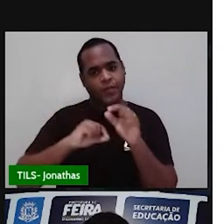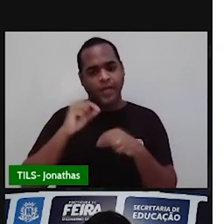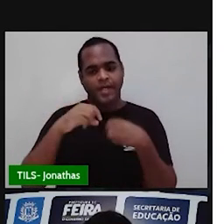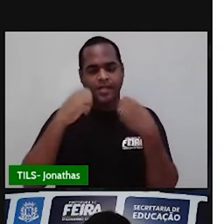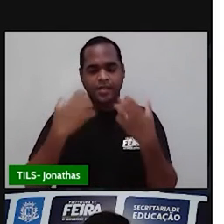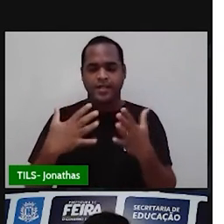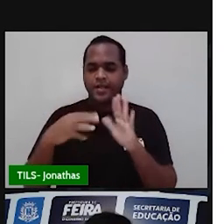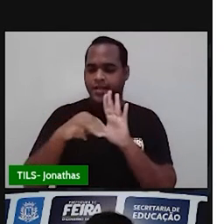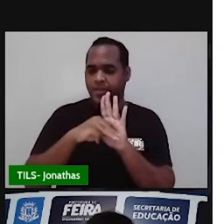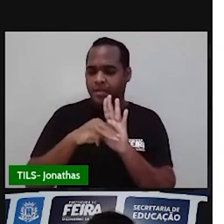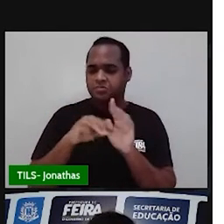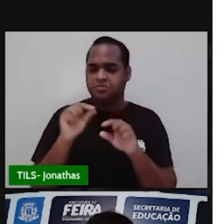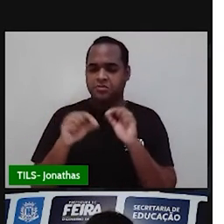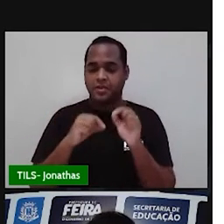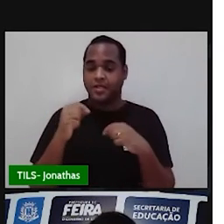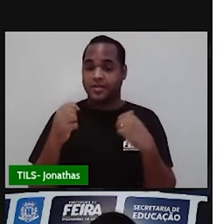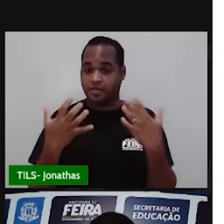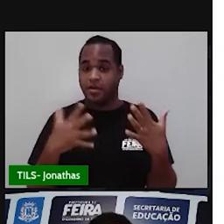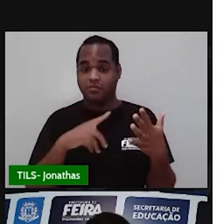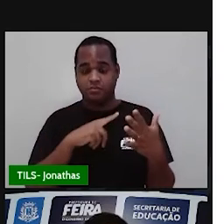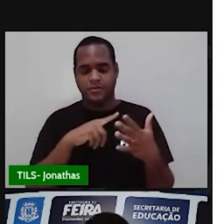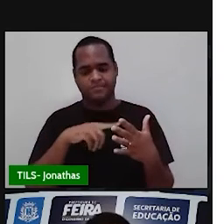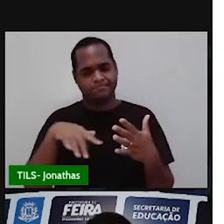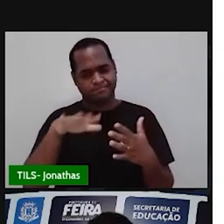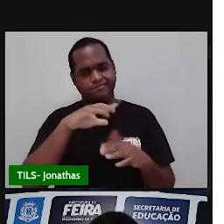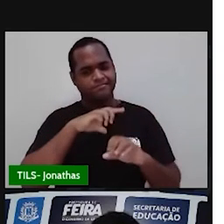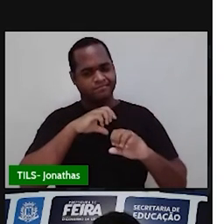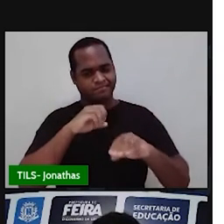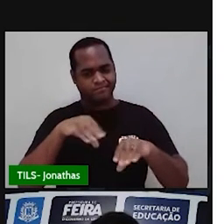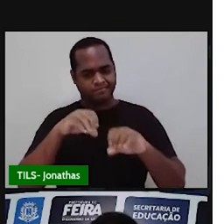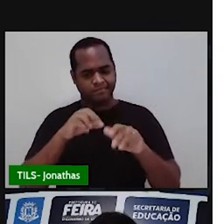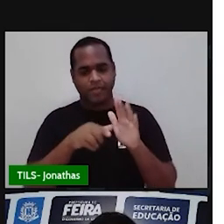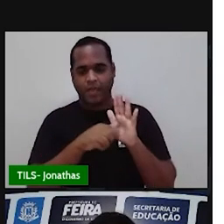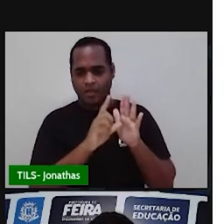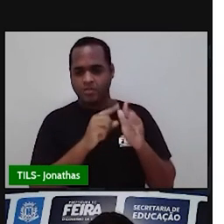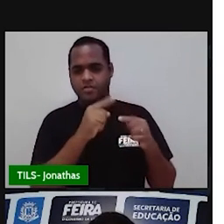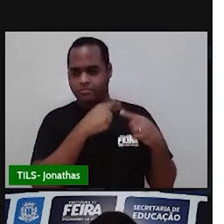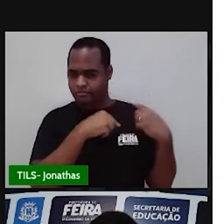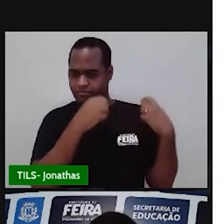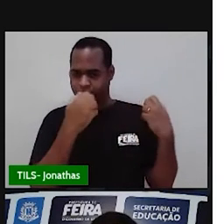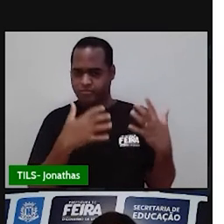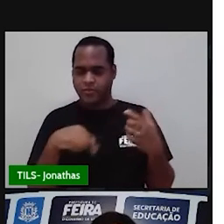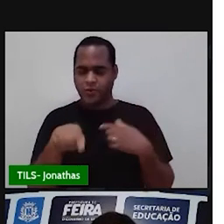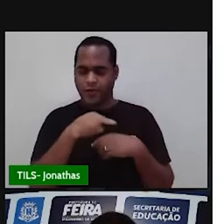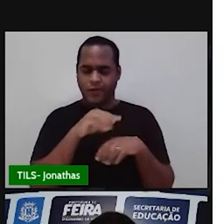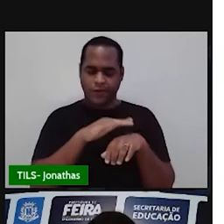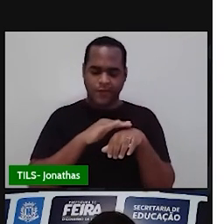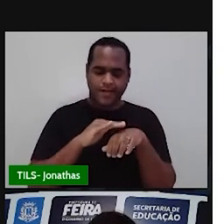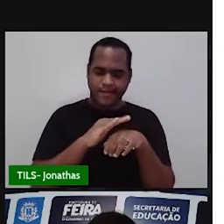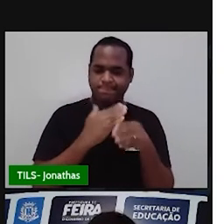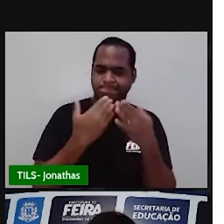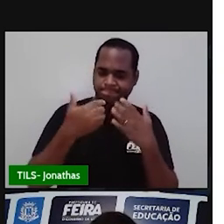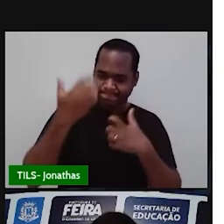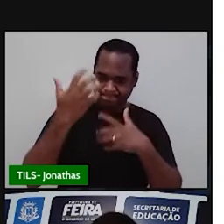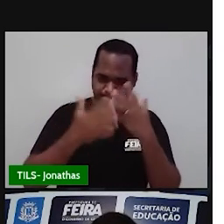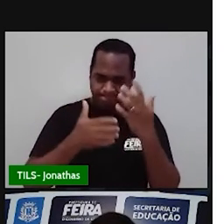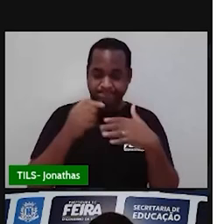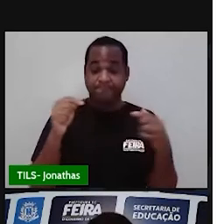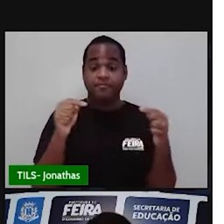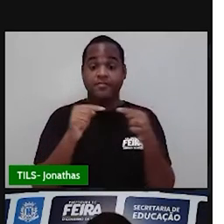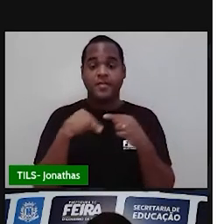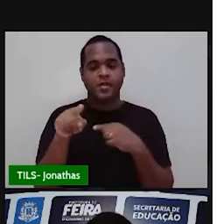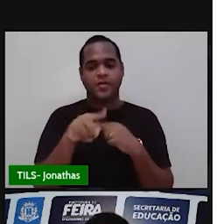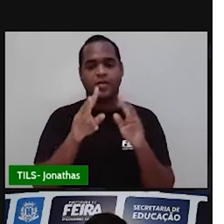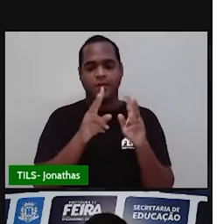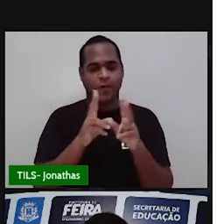média, muito embora em aulas anteriores a gente já tenha conversado sobre isso. Só que aqui a gente vai fazer mesmo a coisa